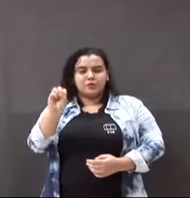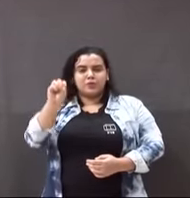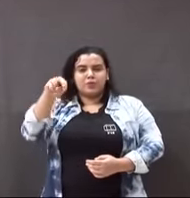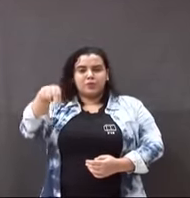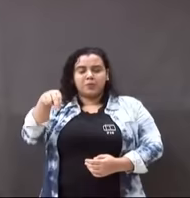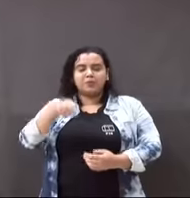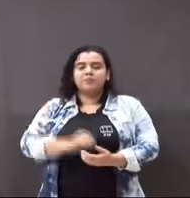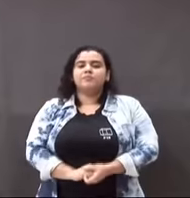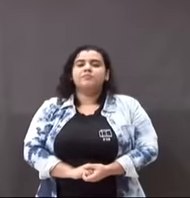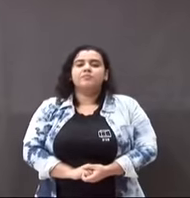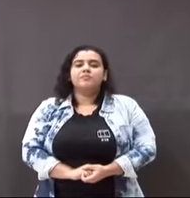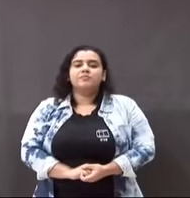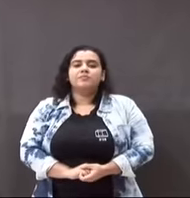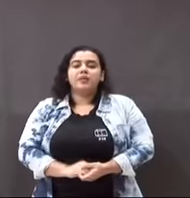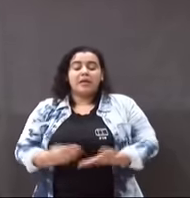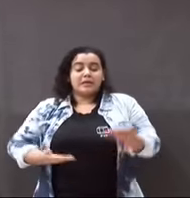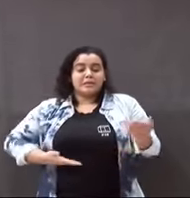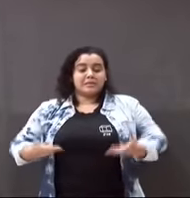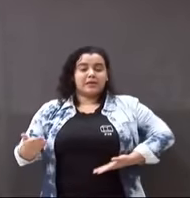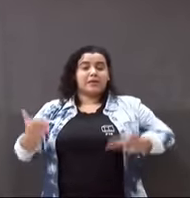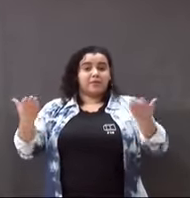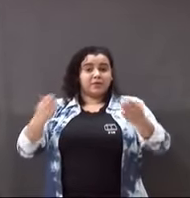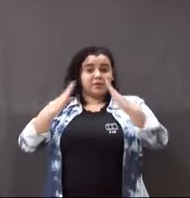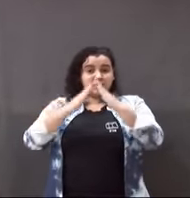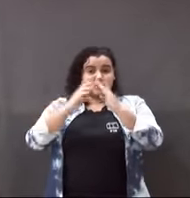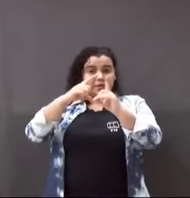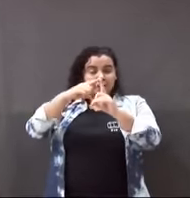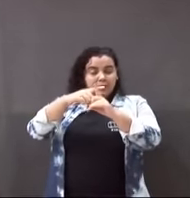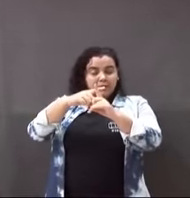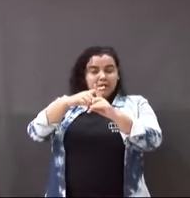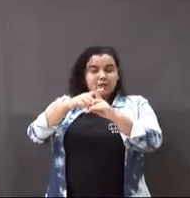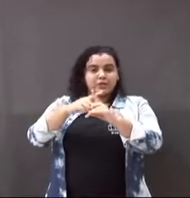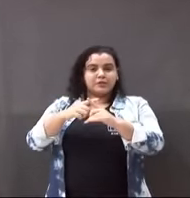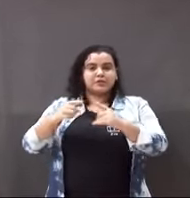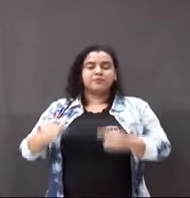serve com muita alegria com aquilo que Deus tem lhe dado.